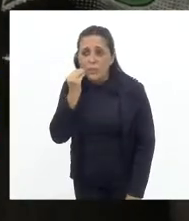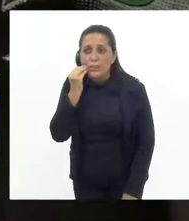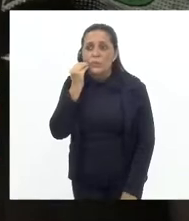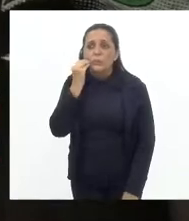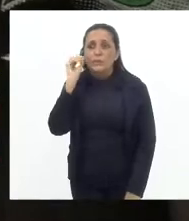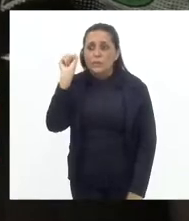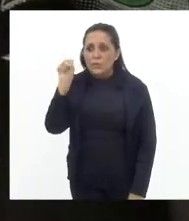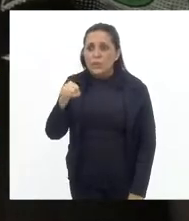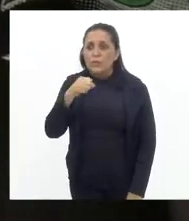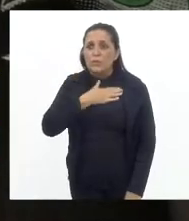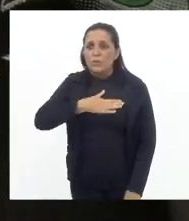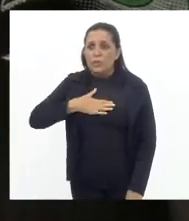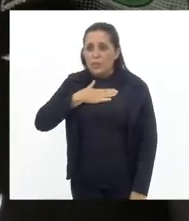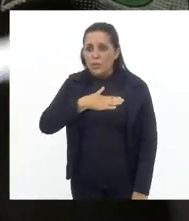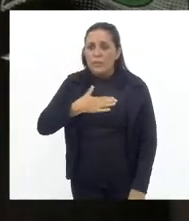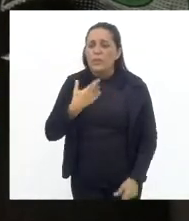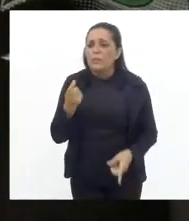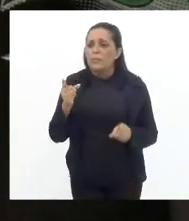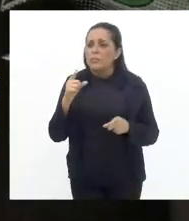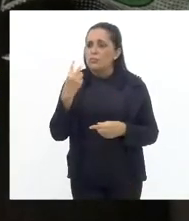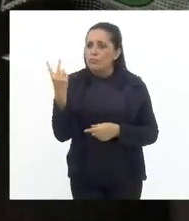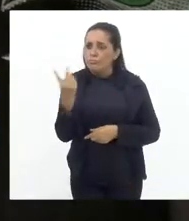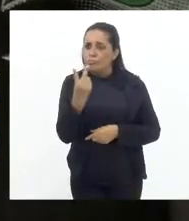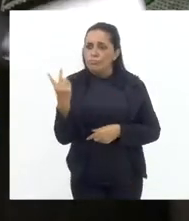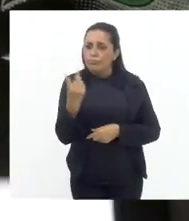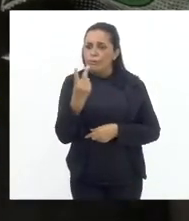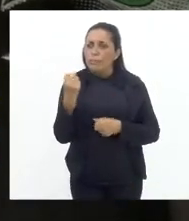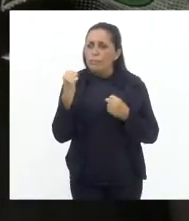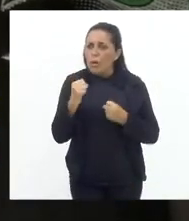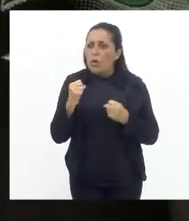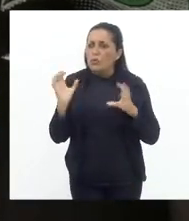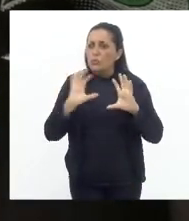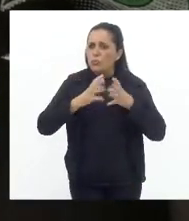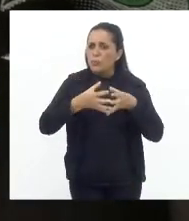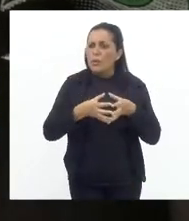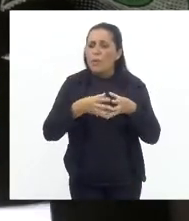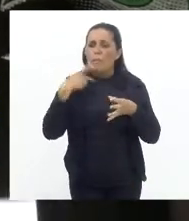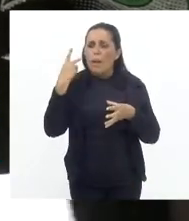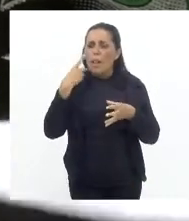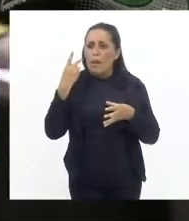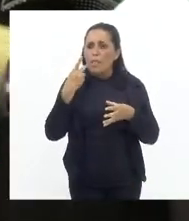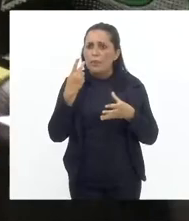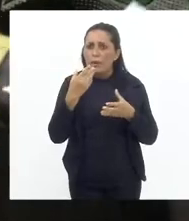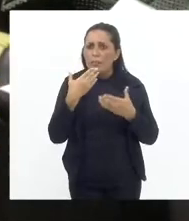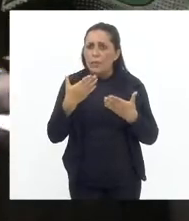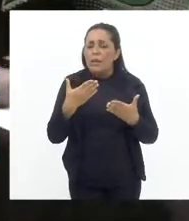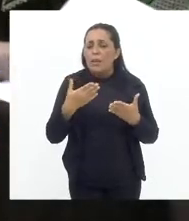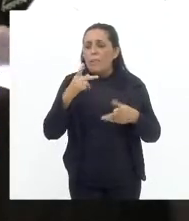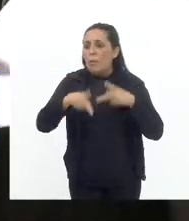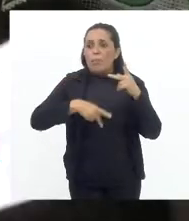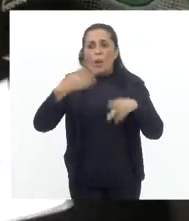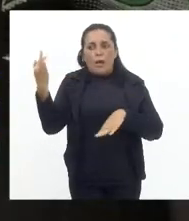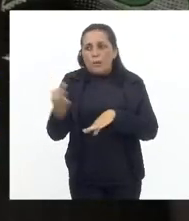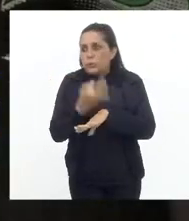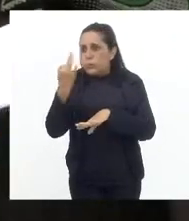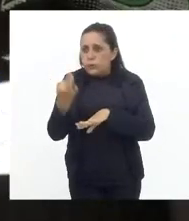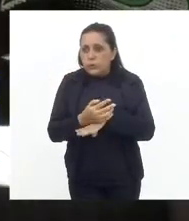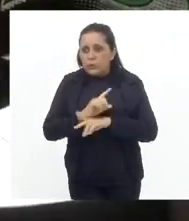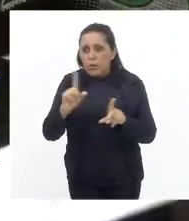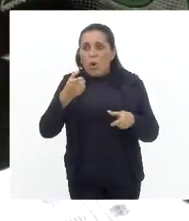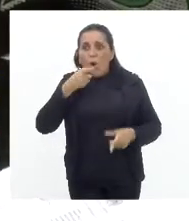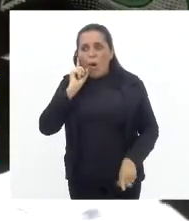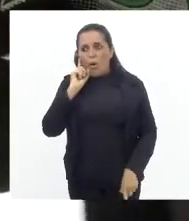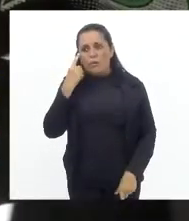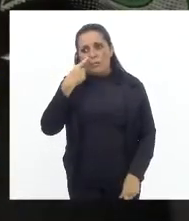gostaria de citar meus pais os deputados que possam as dessa comissão parlamentar de inquérito que a população já não aguenta mais Ontem